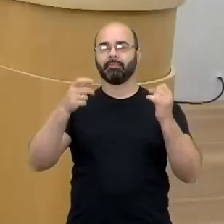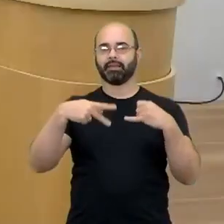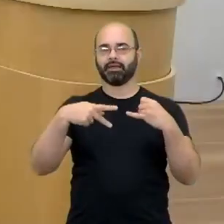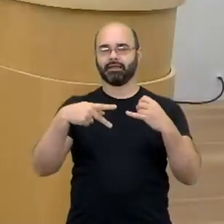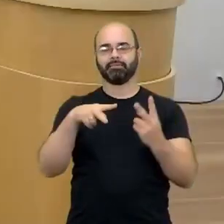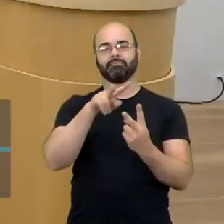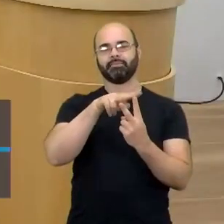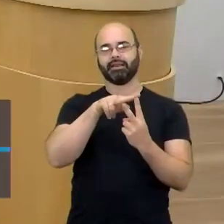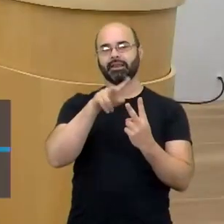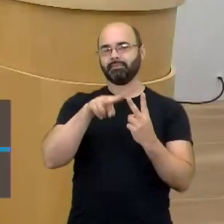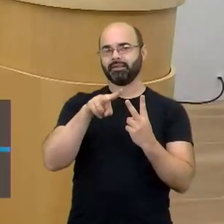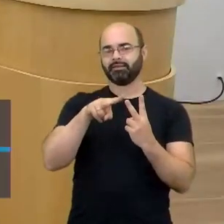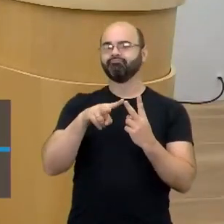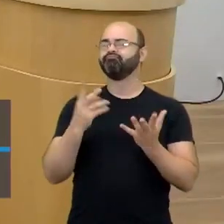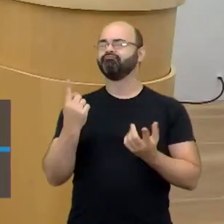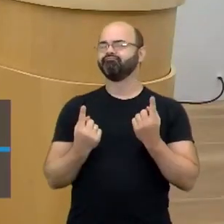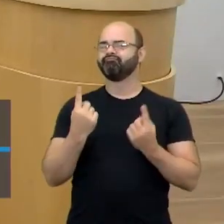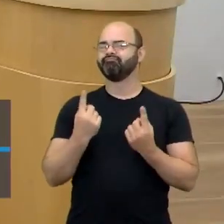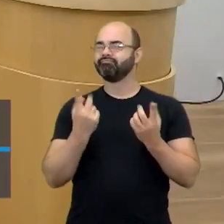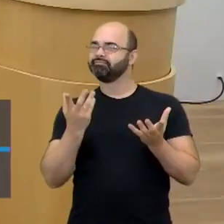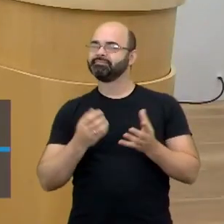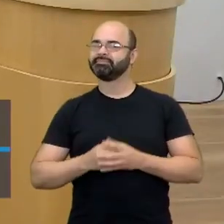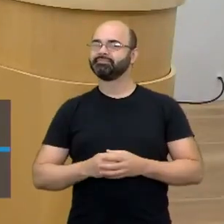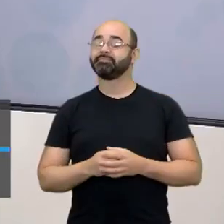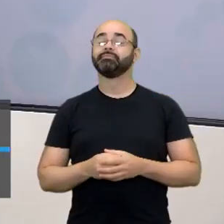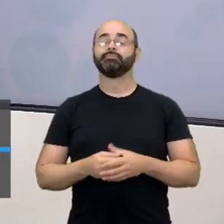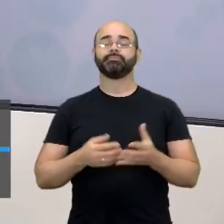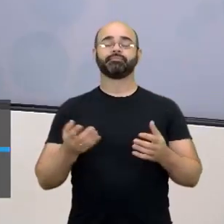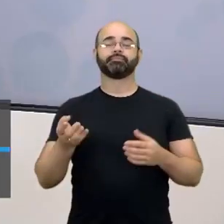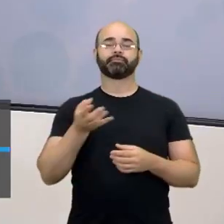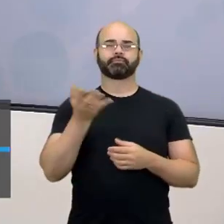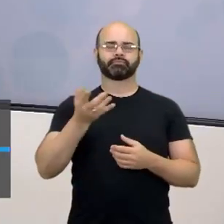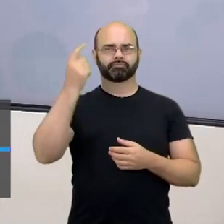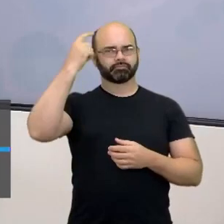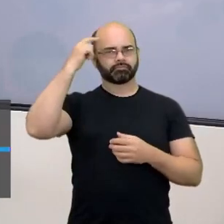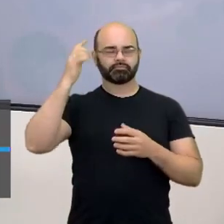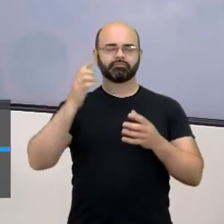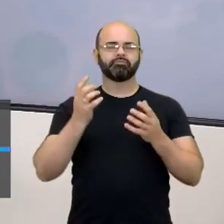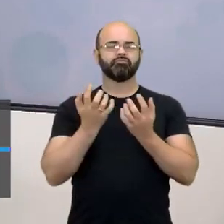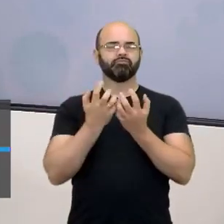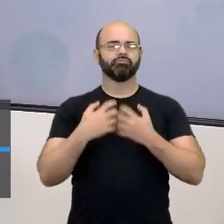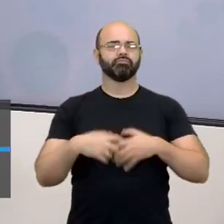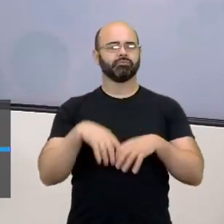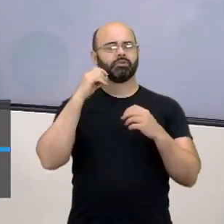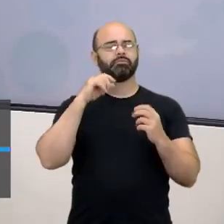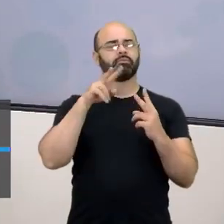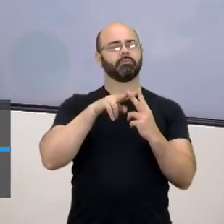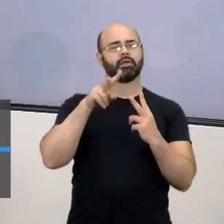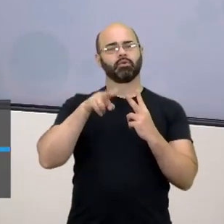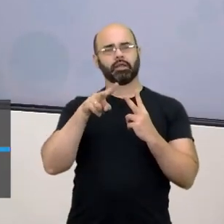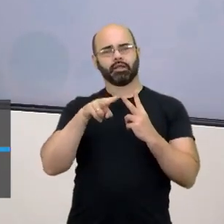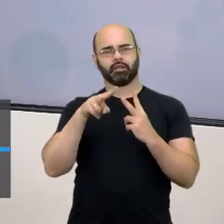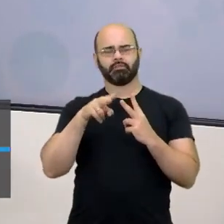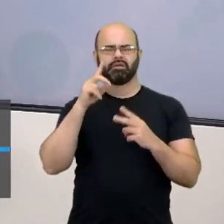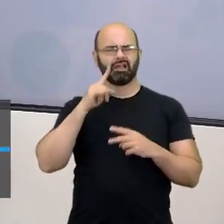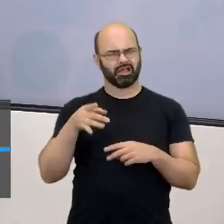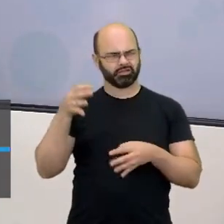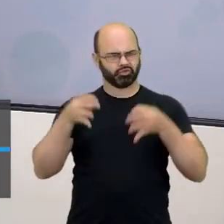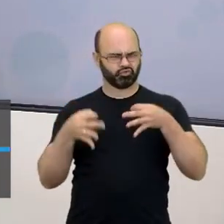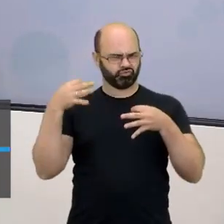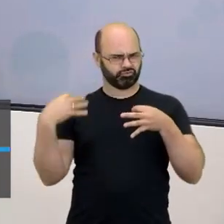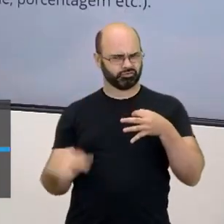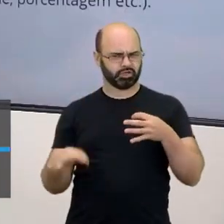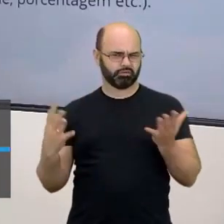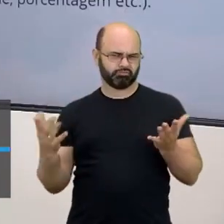vai discutir sobre isso hoje, Osmar. E aí, a gente vai trabalhar dentro dessa ideia, né, do para o ímpar ser ou não um jogo justo,